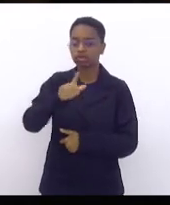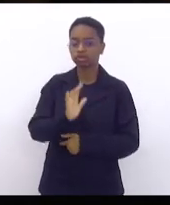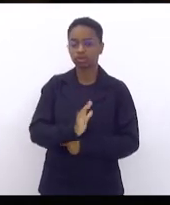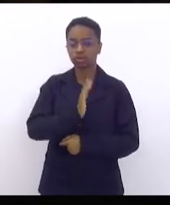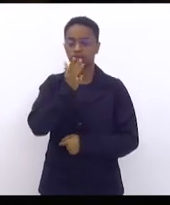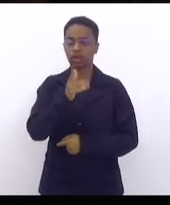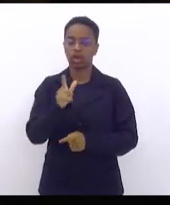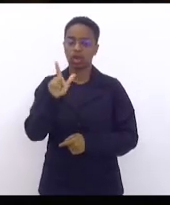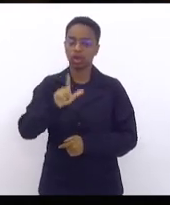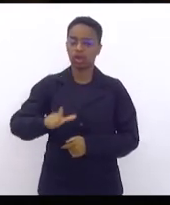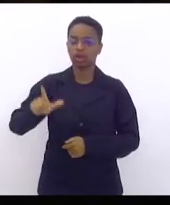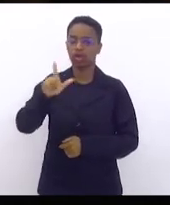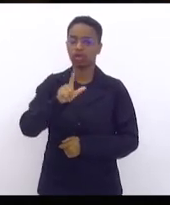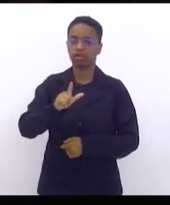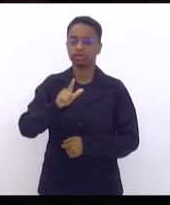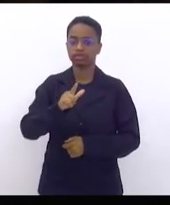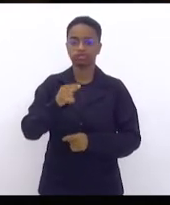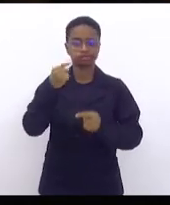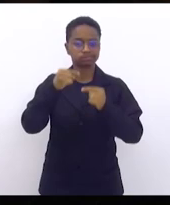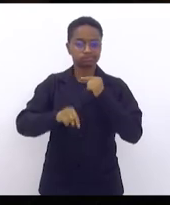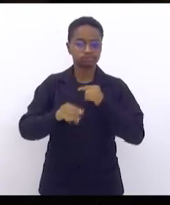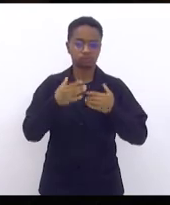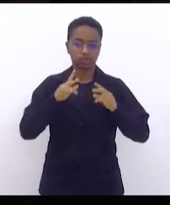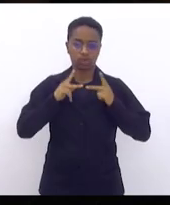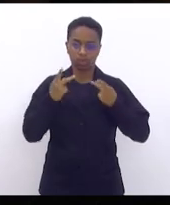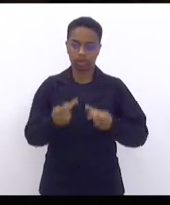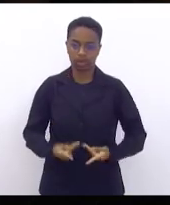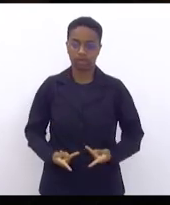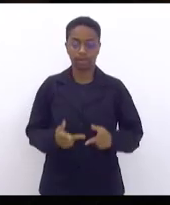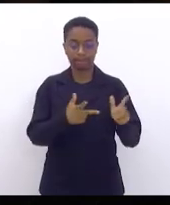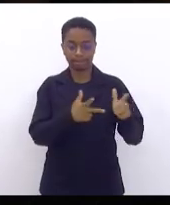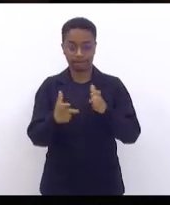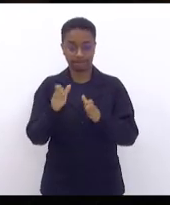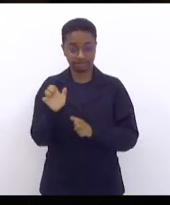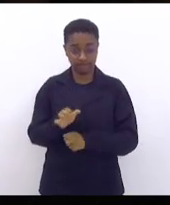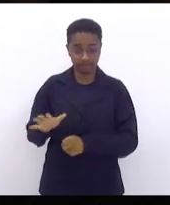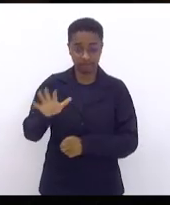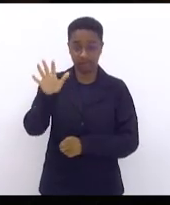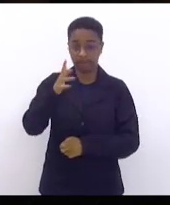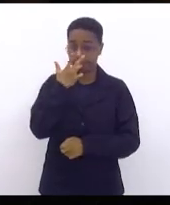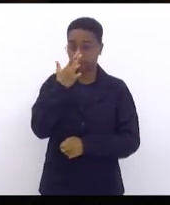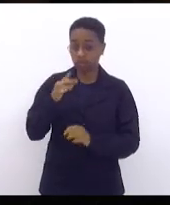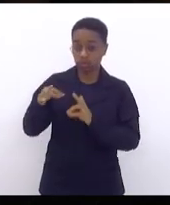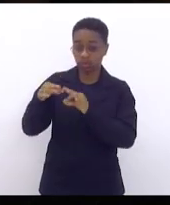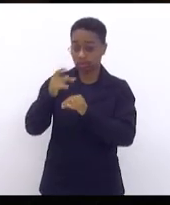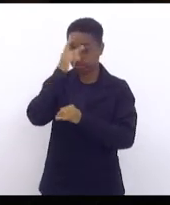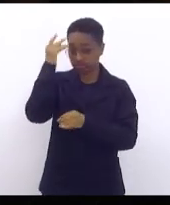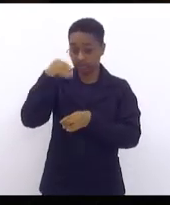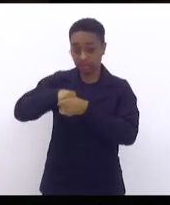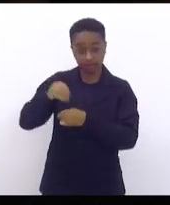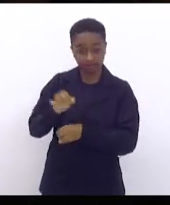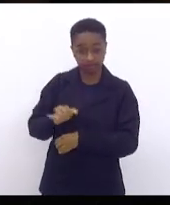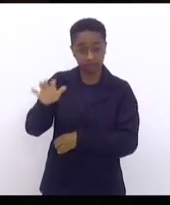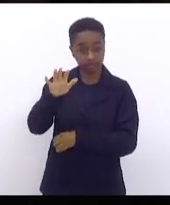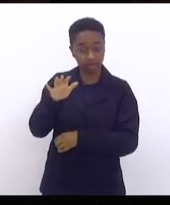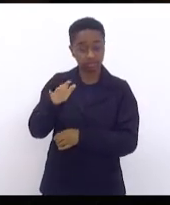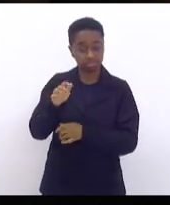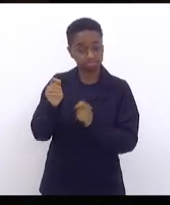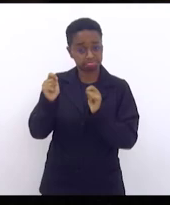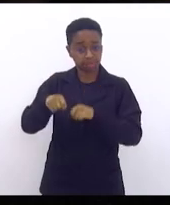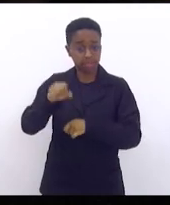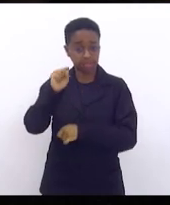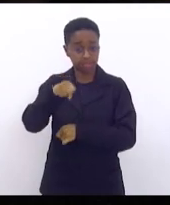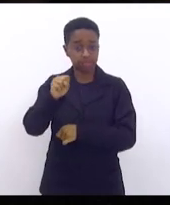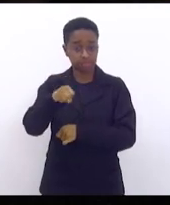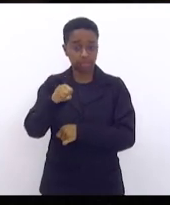lógica extremamente desumana, de olhar para a favela como se todo mundo que estivesse dentro da favela pudesse, sim,